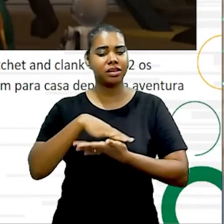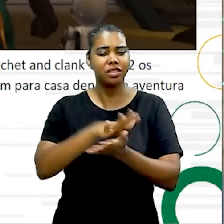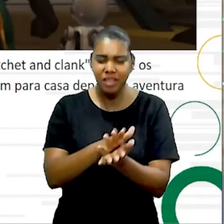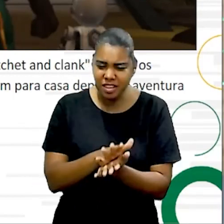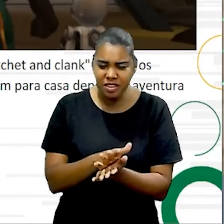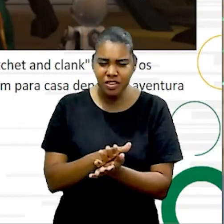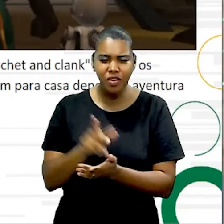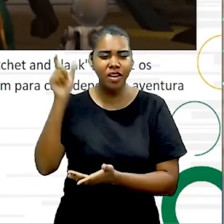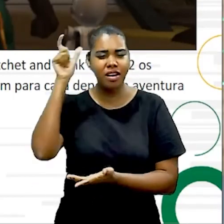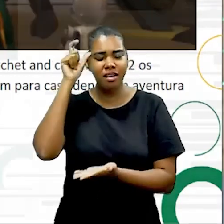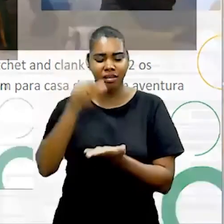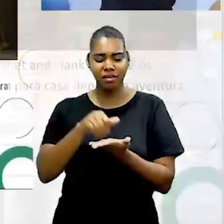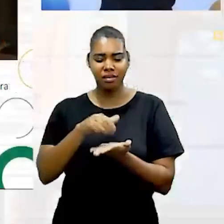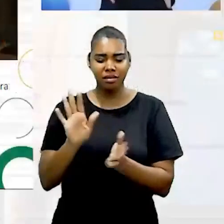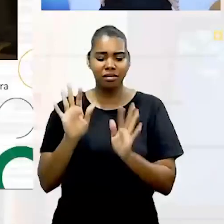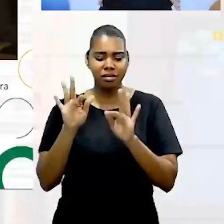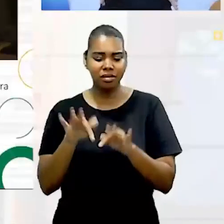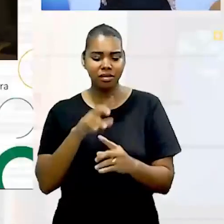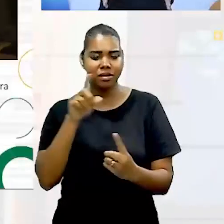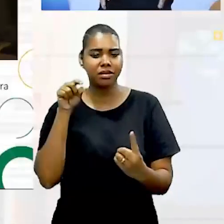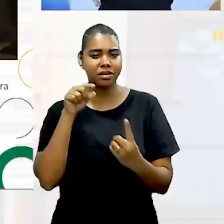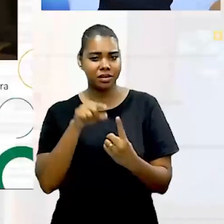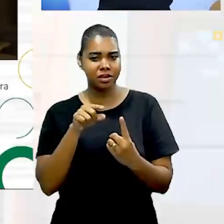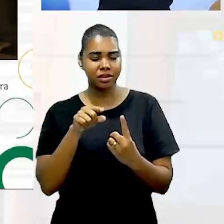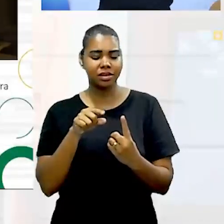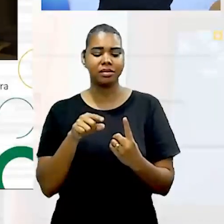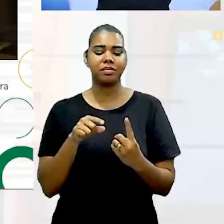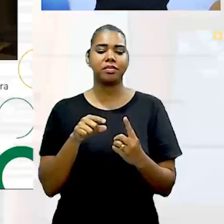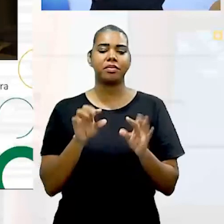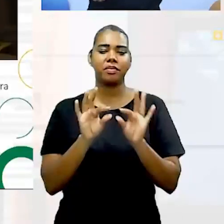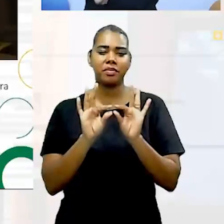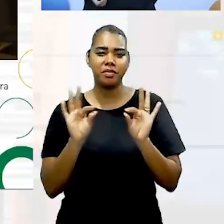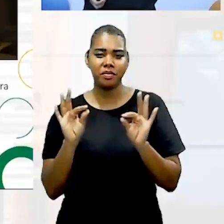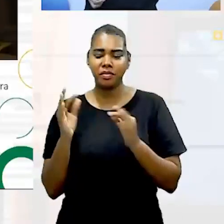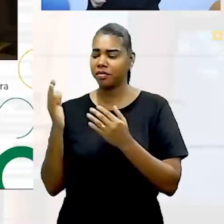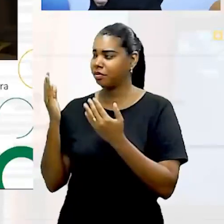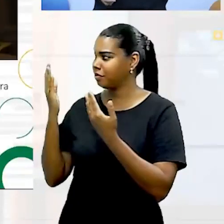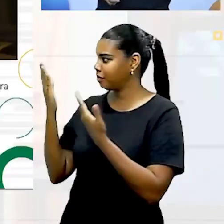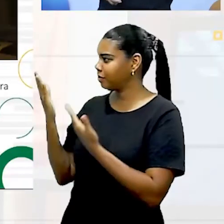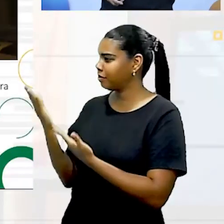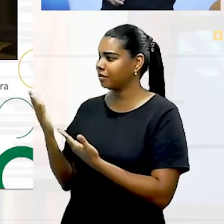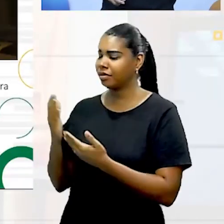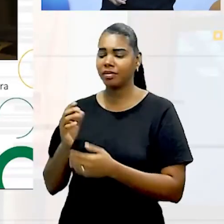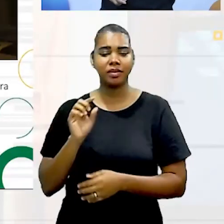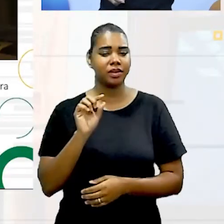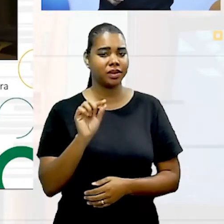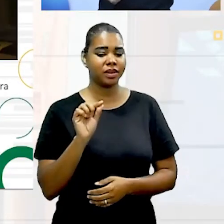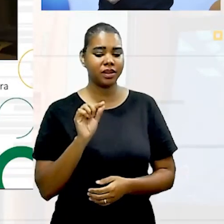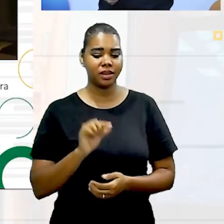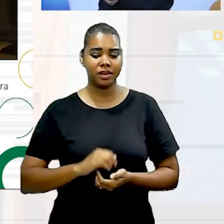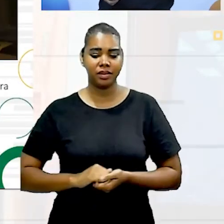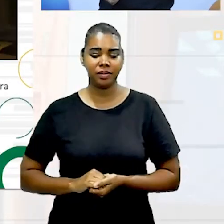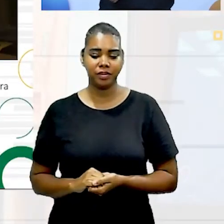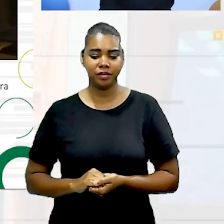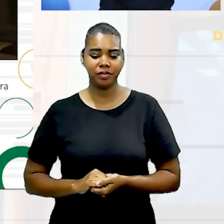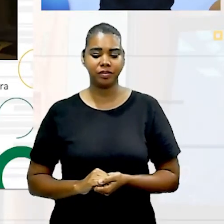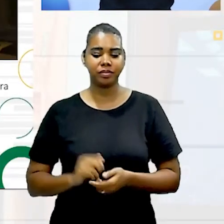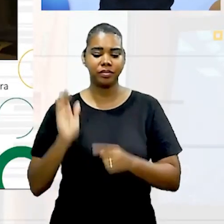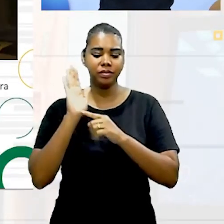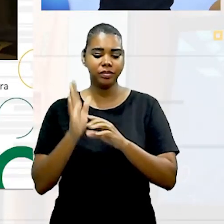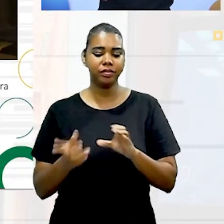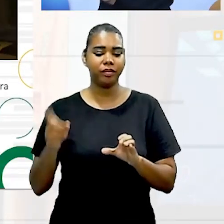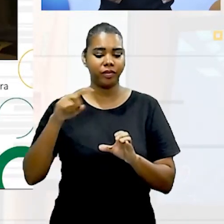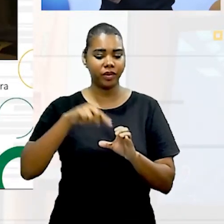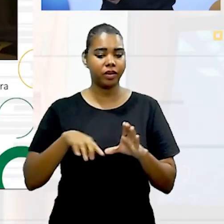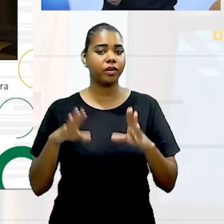seu objetivo final no jogo e volta à calmaria. Em Ratchet Clank, por exemplo, é o momento que o protagonista retorna à